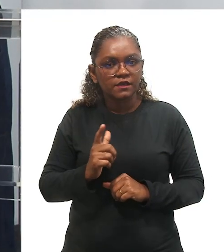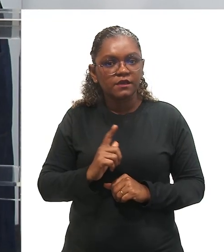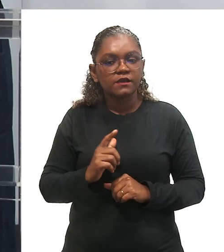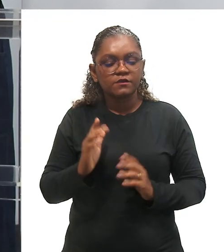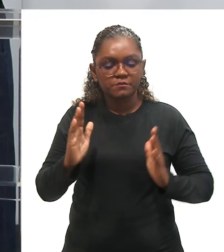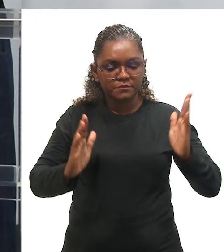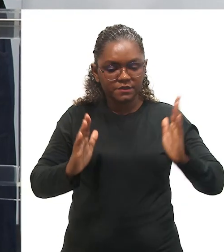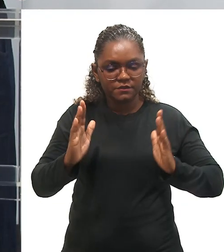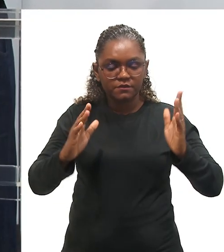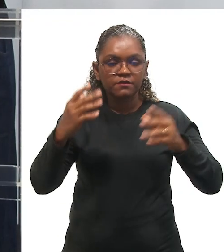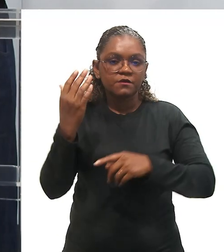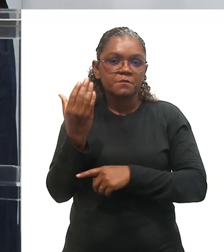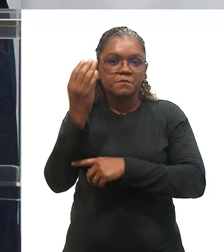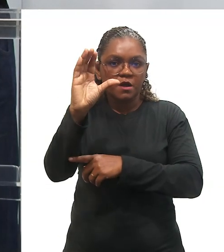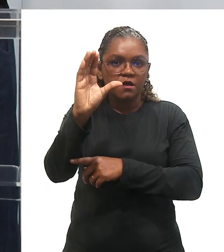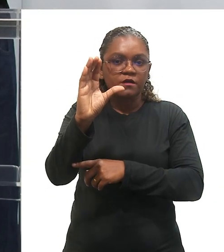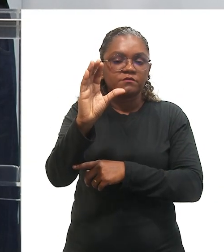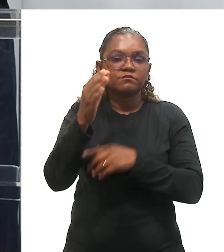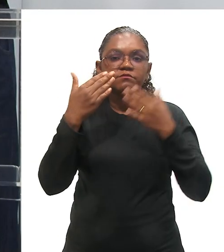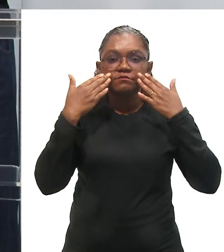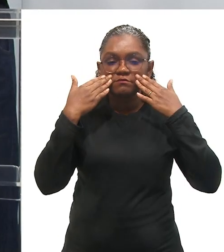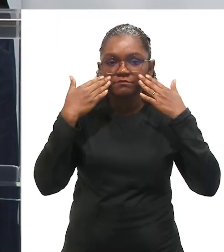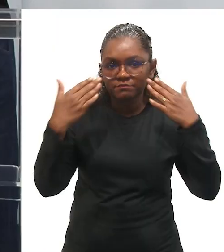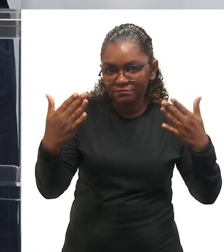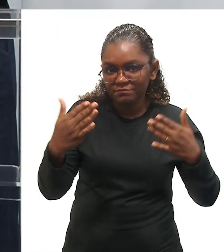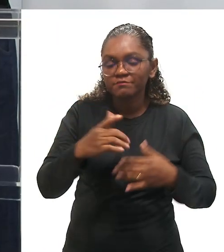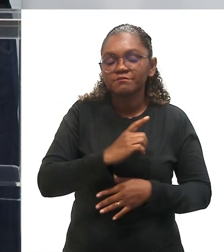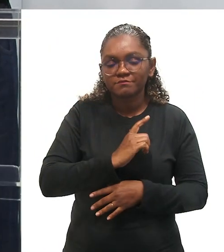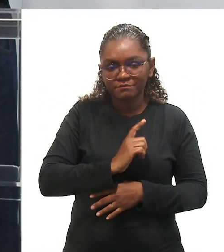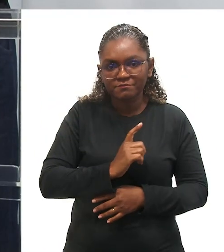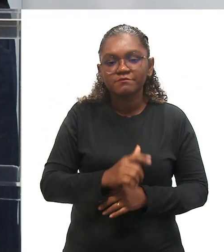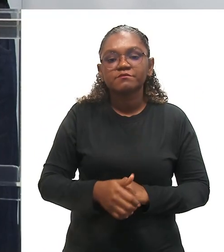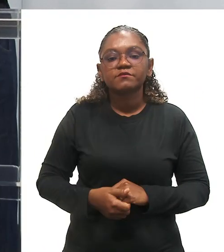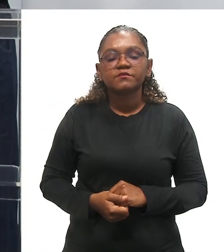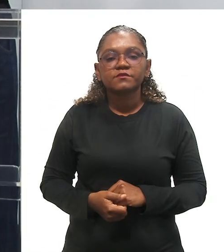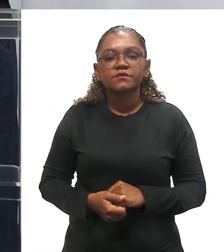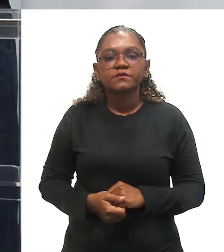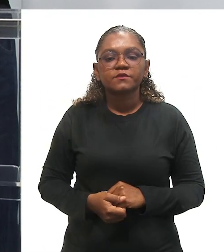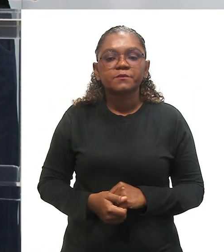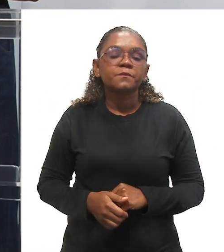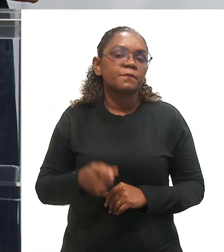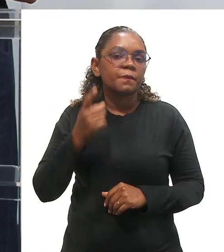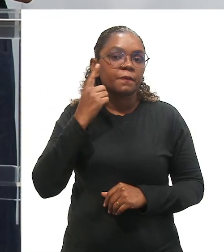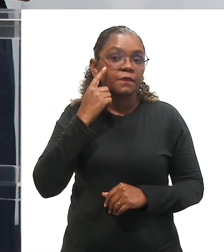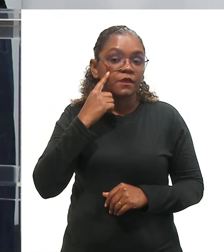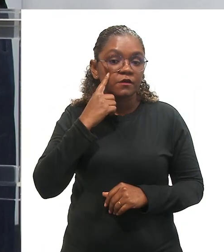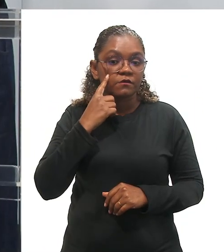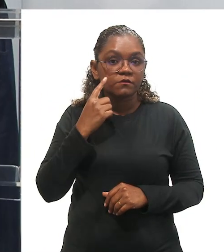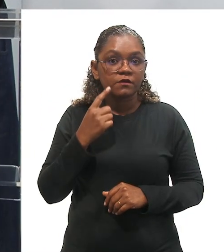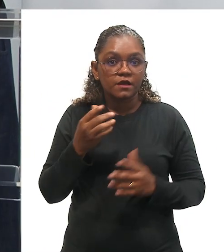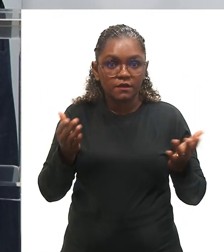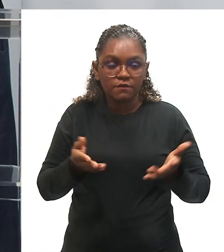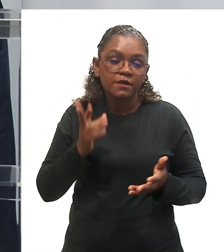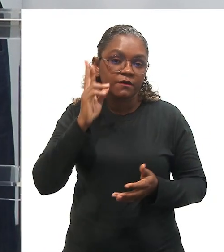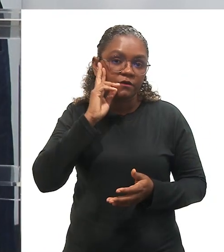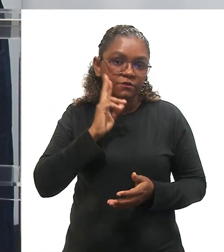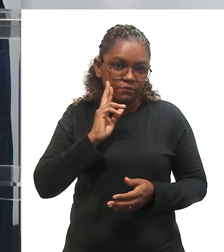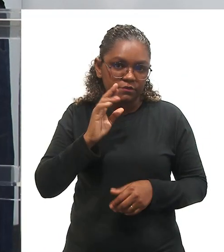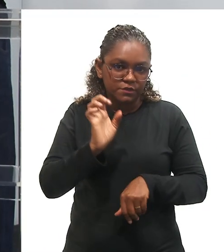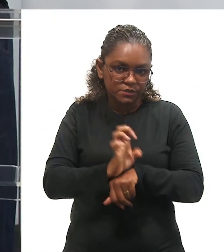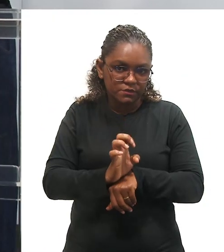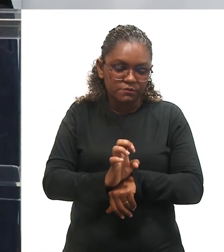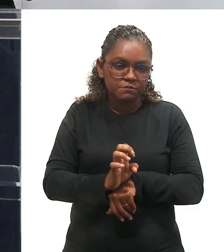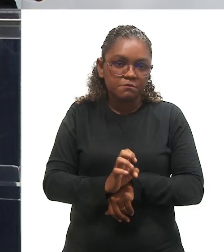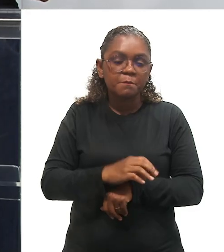devido período. Vamos citar aqui o nosso estado. Em março de todo ano, eles são publicados. Então,